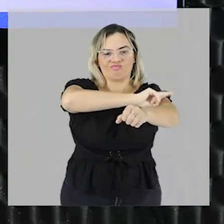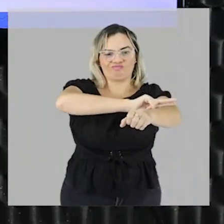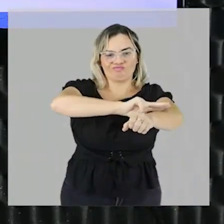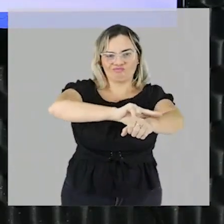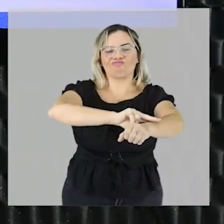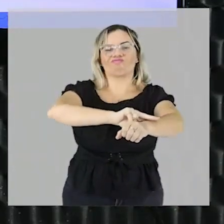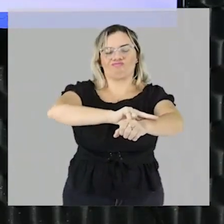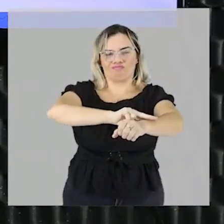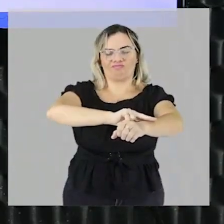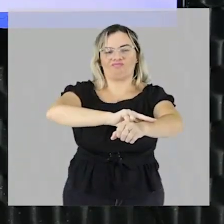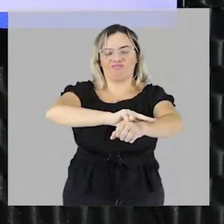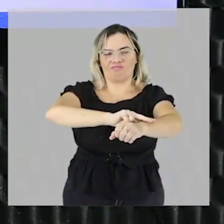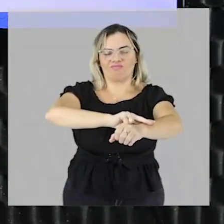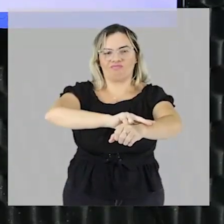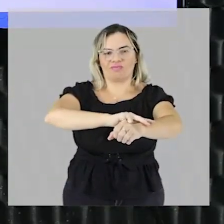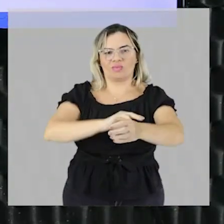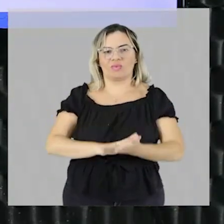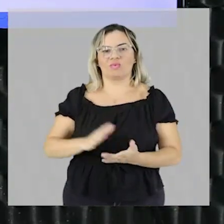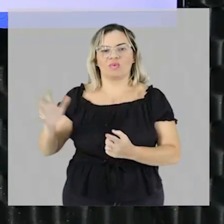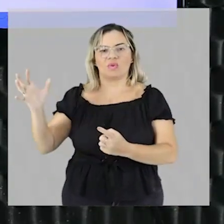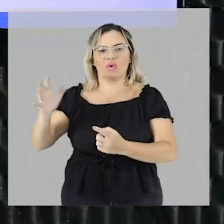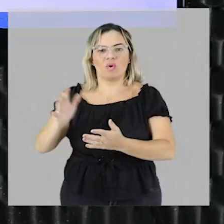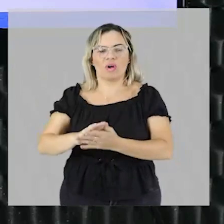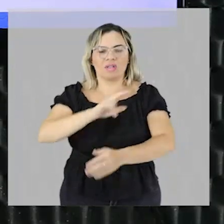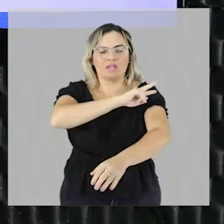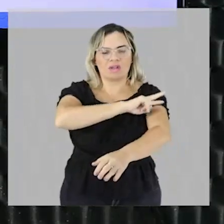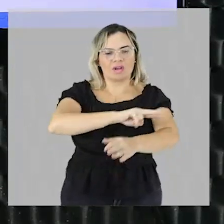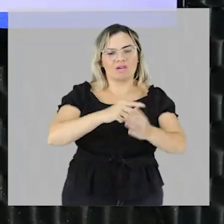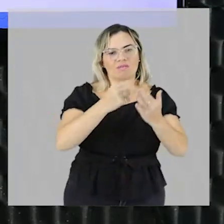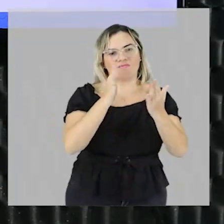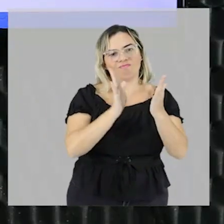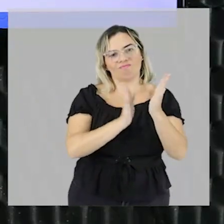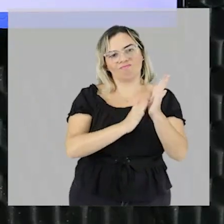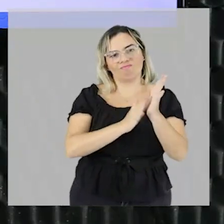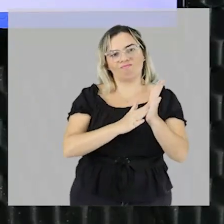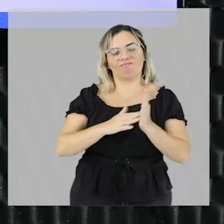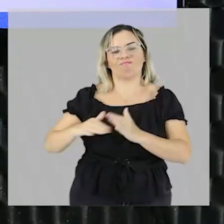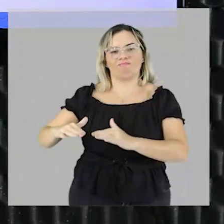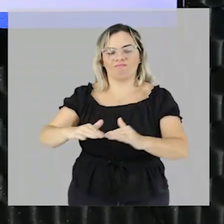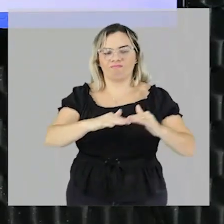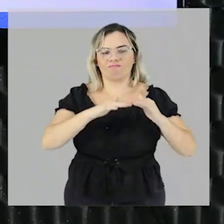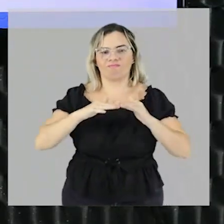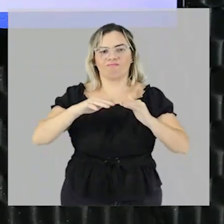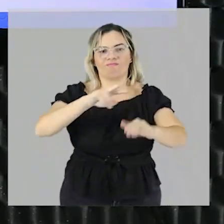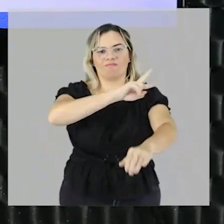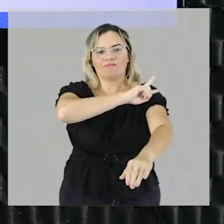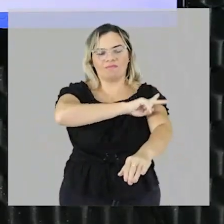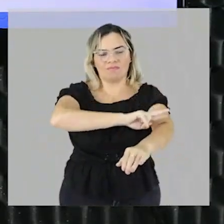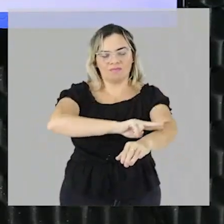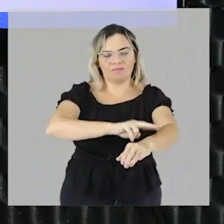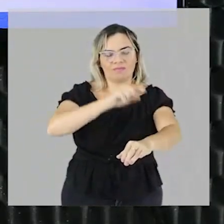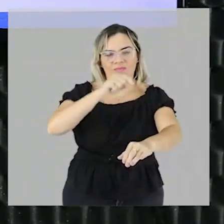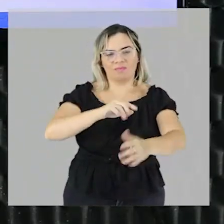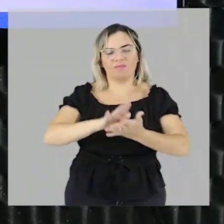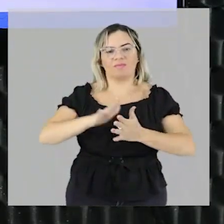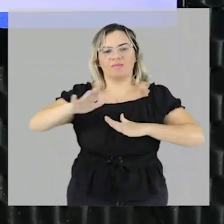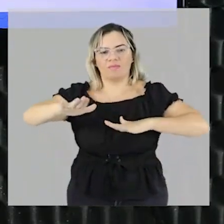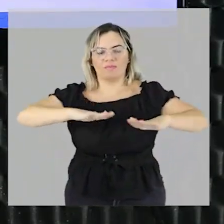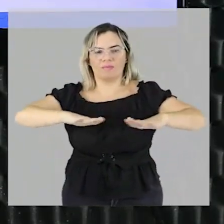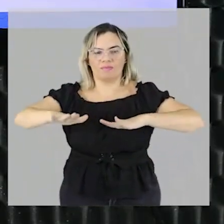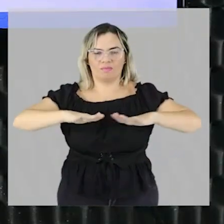Ele propõe a igualdade racial. E ao trazer essa proposta de igualdade racial, o